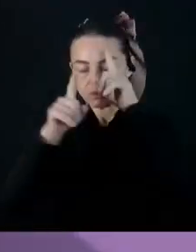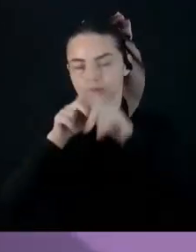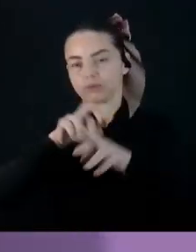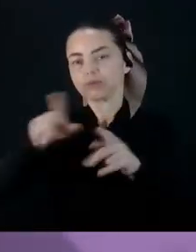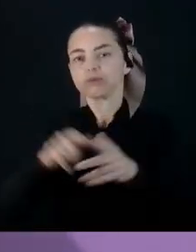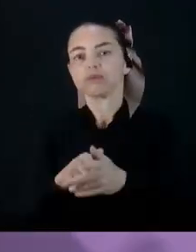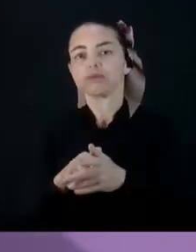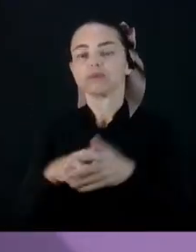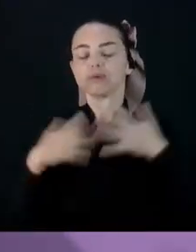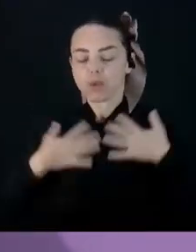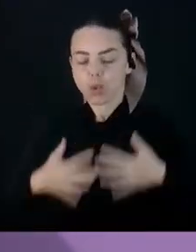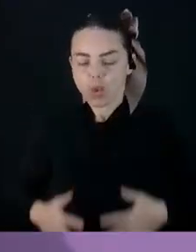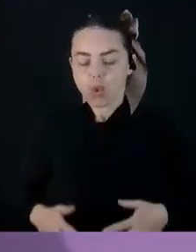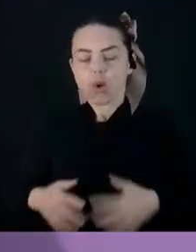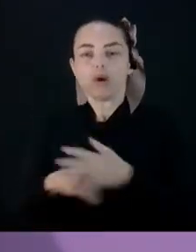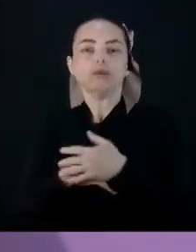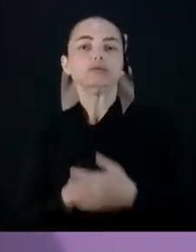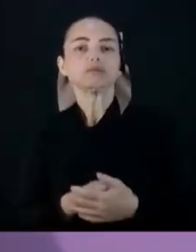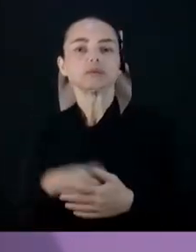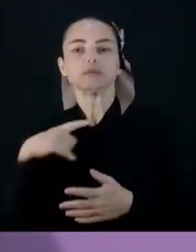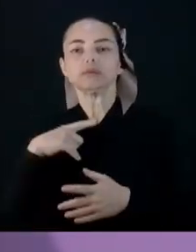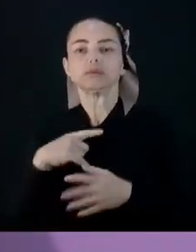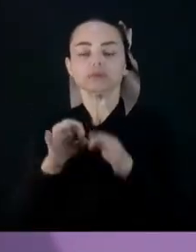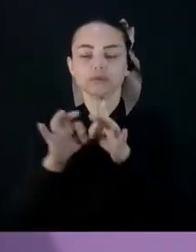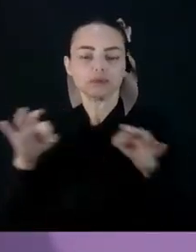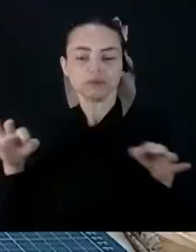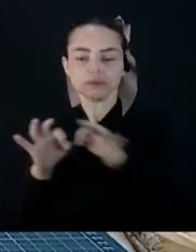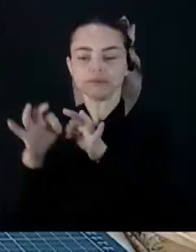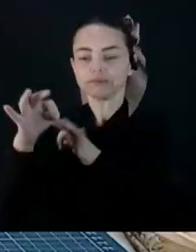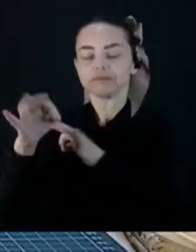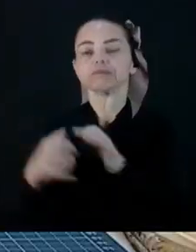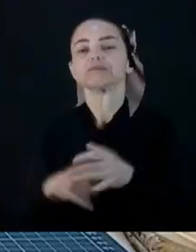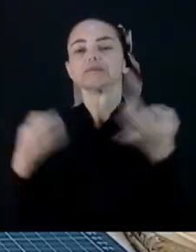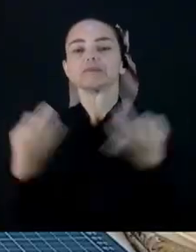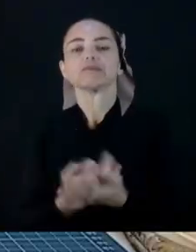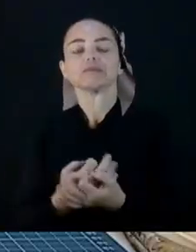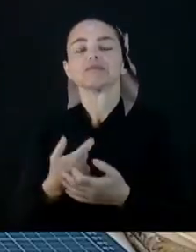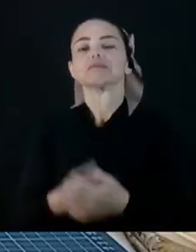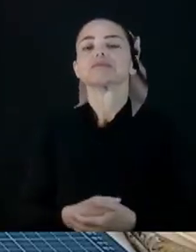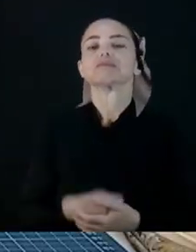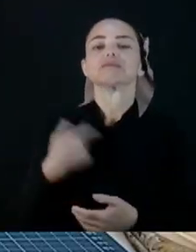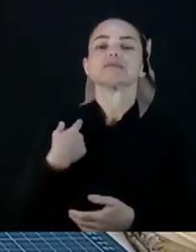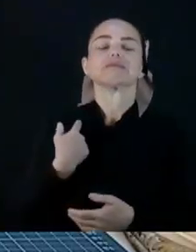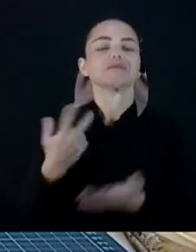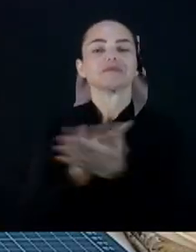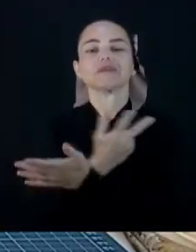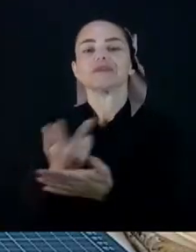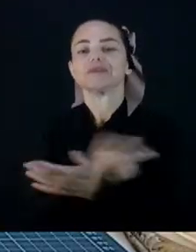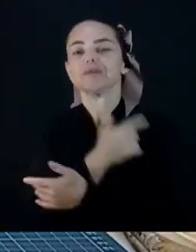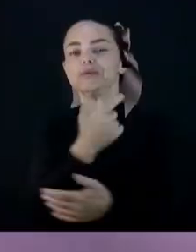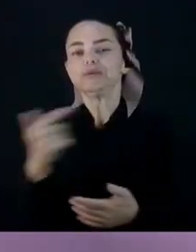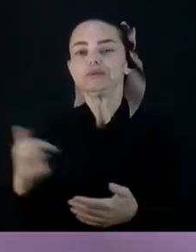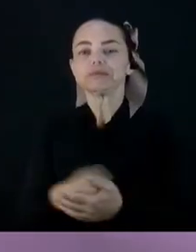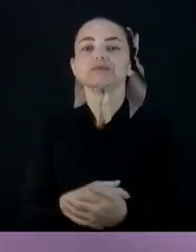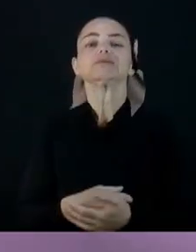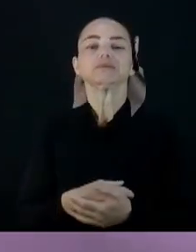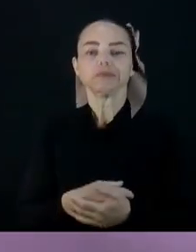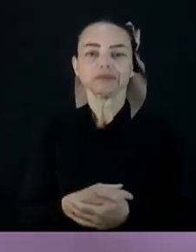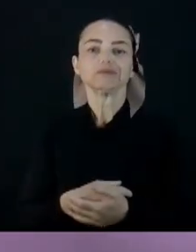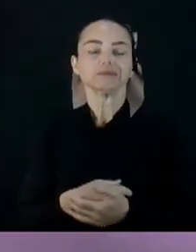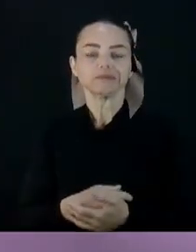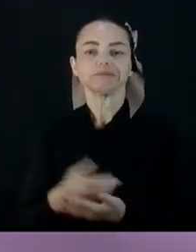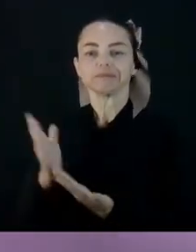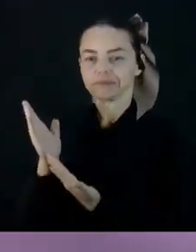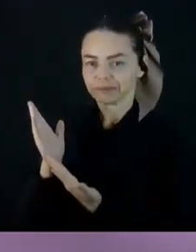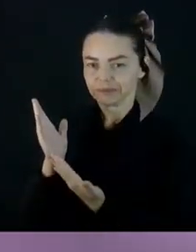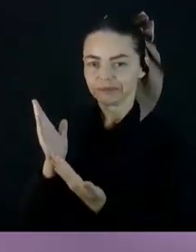tem que ter as medidas certinhas mesmo pra roupa, né? Pra não sair erro. É mais engessado, assim, digamos. Isso. A costura